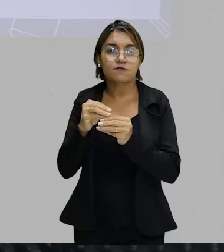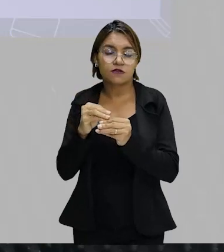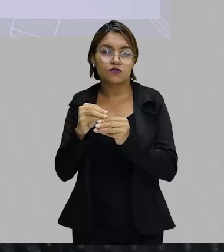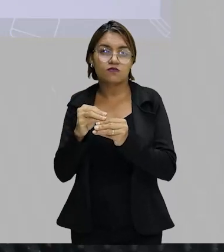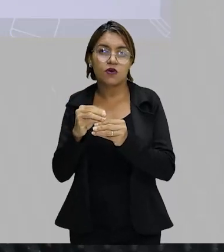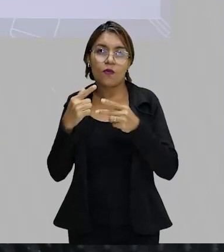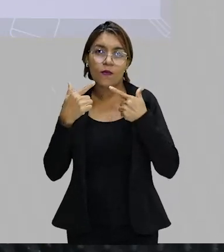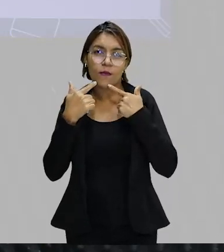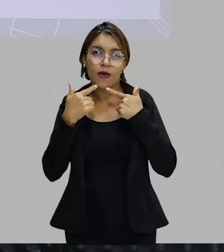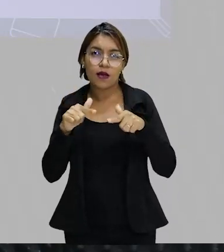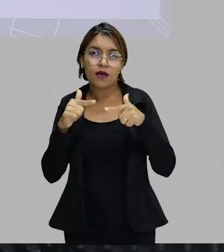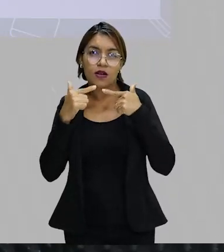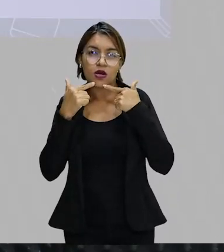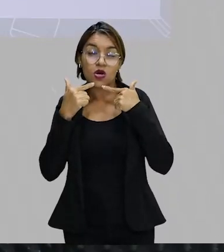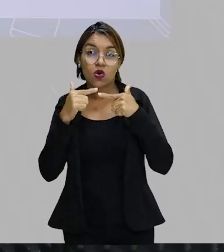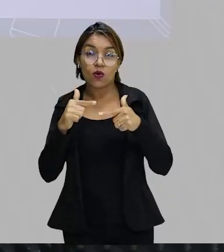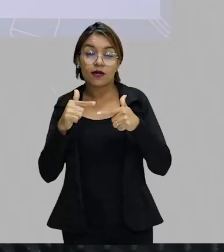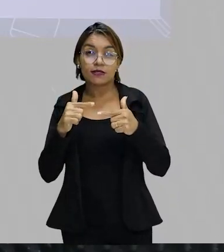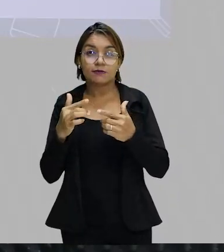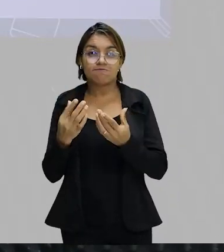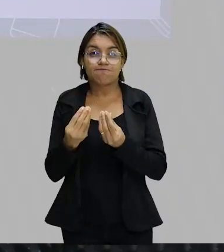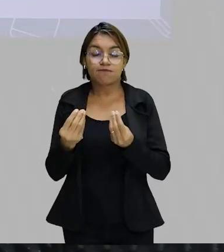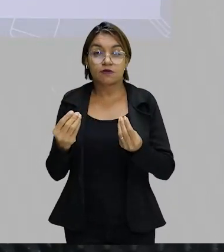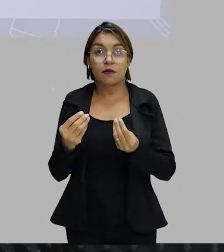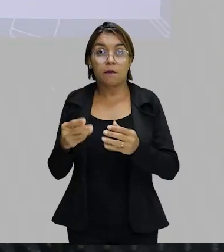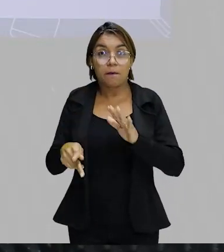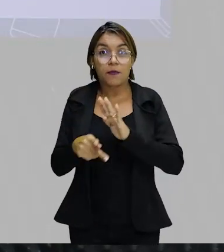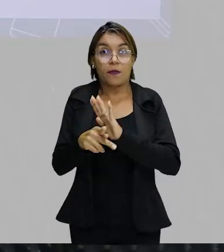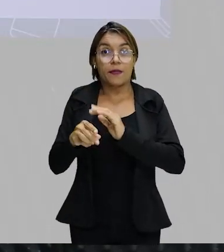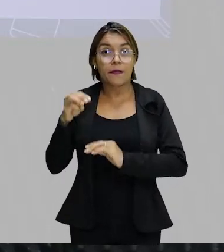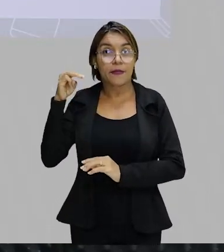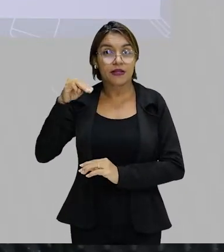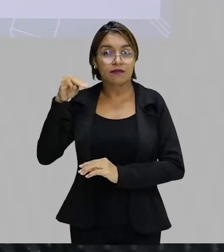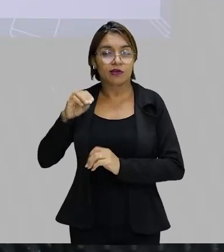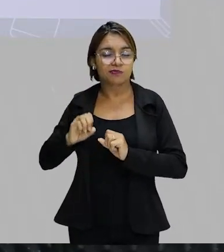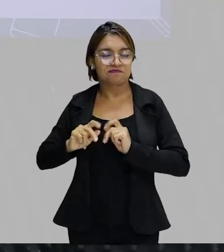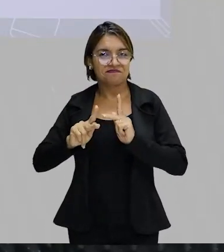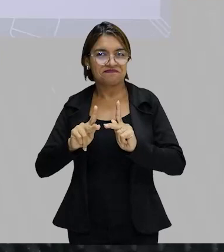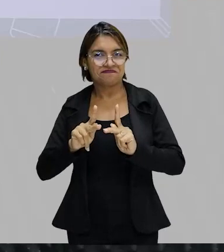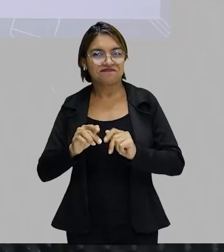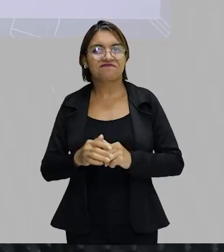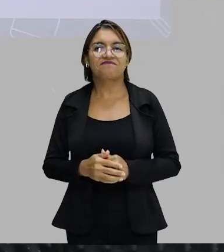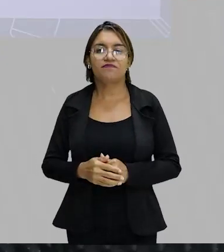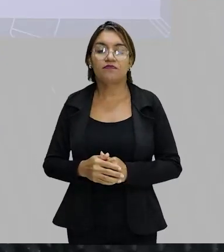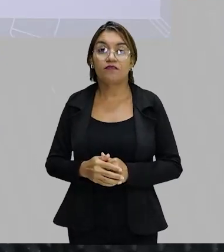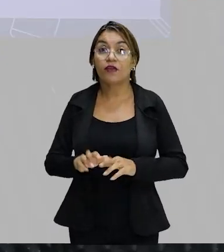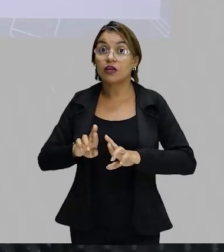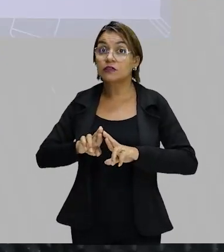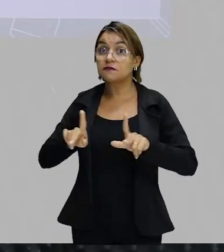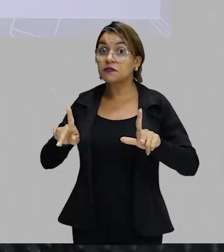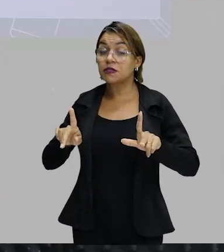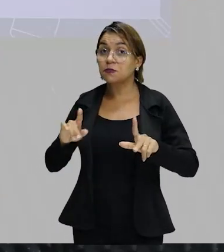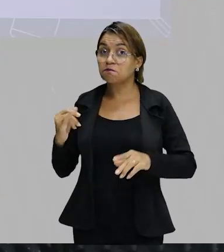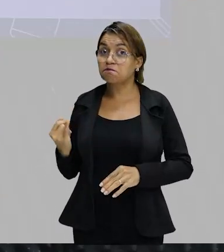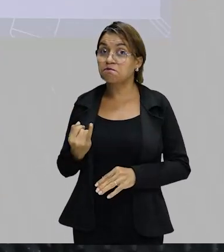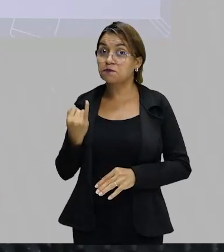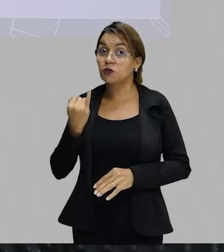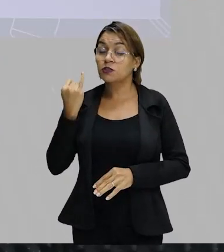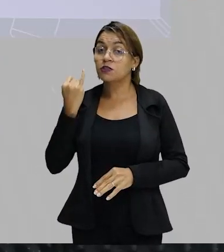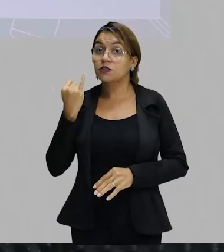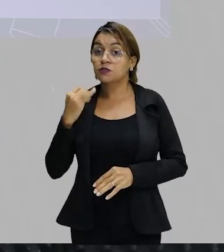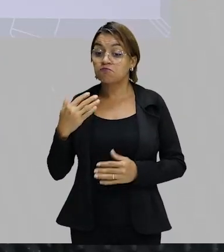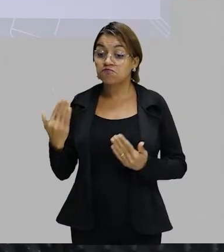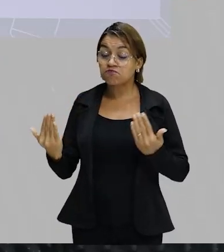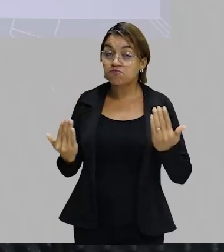à lógica propriamente da matemática, correto? Essa diferenciação ela é muito importante, tá